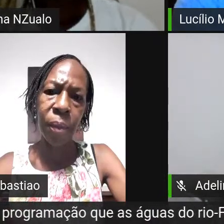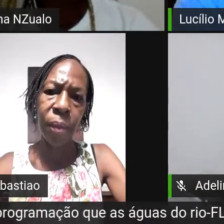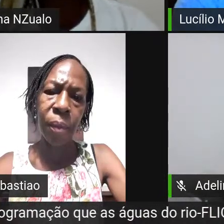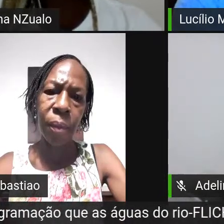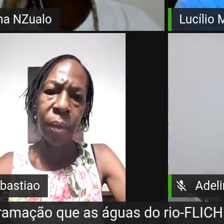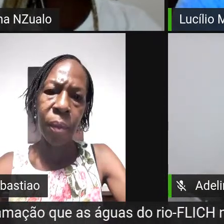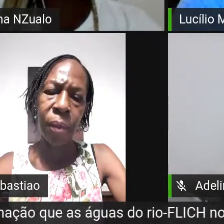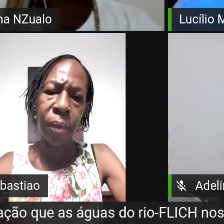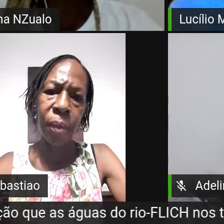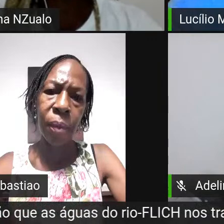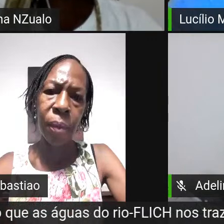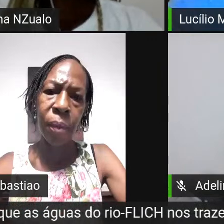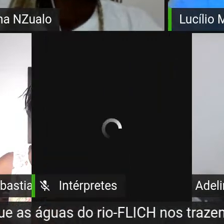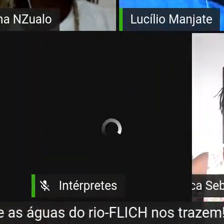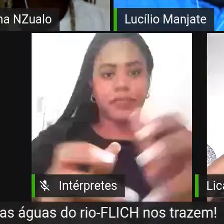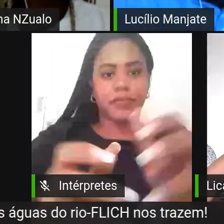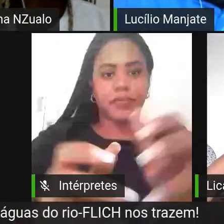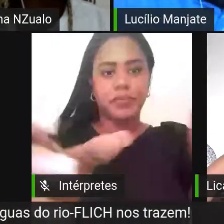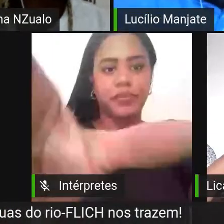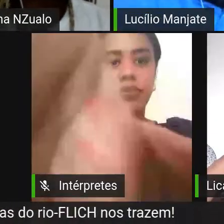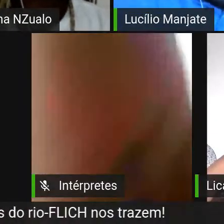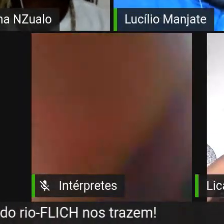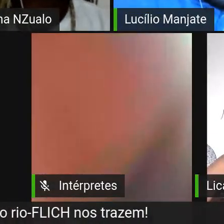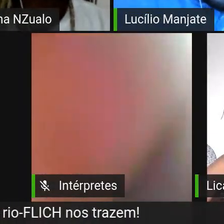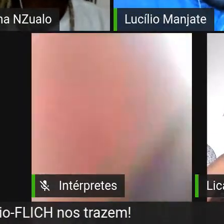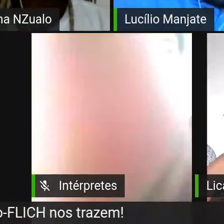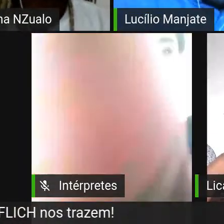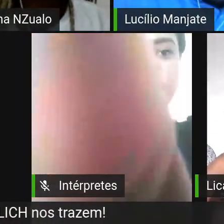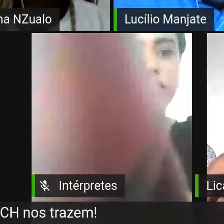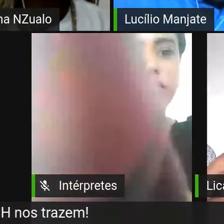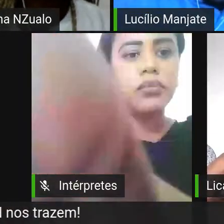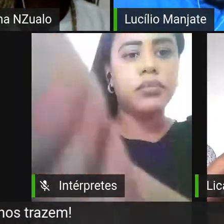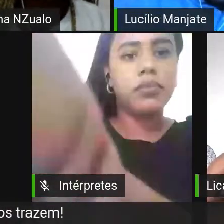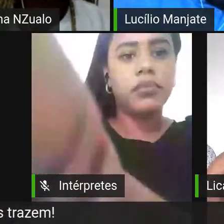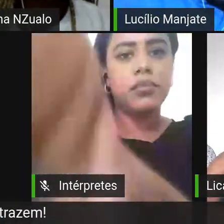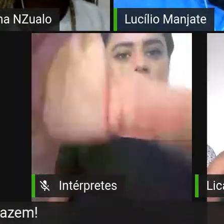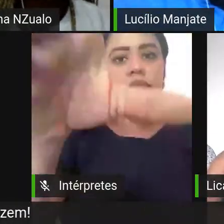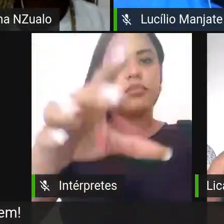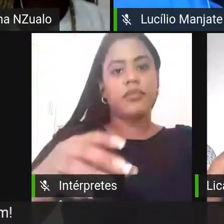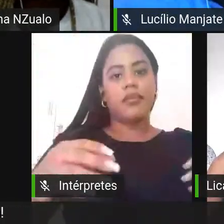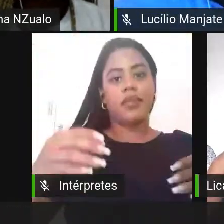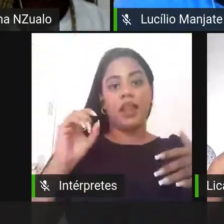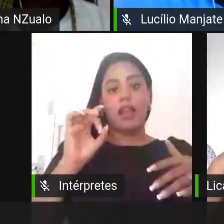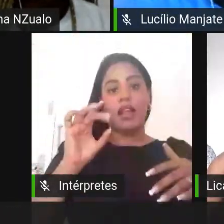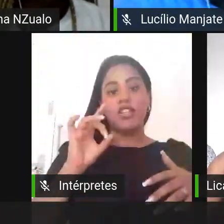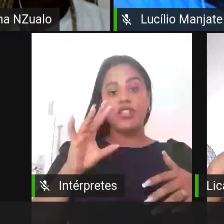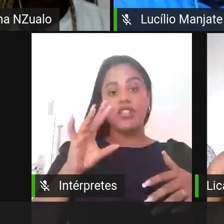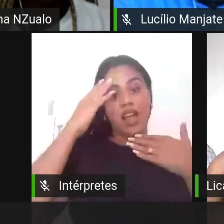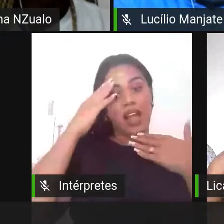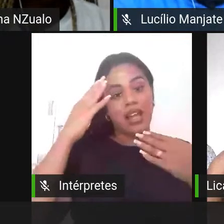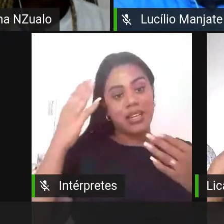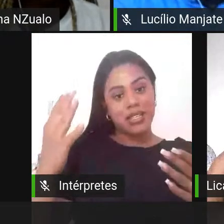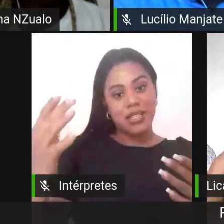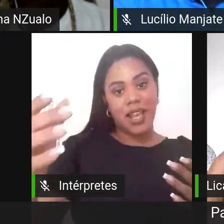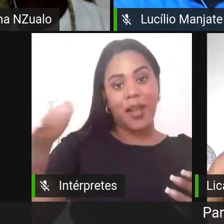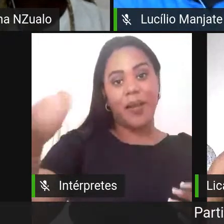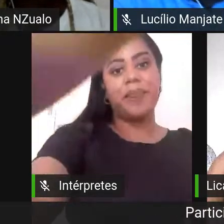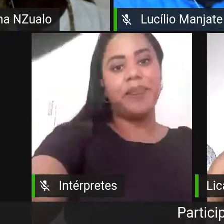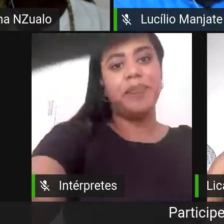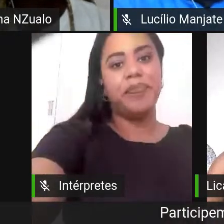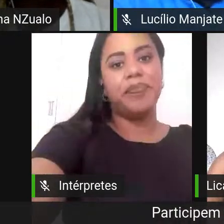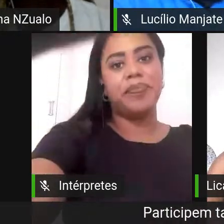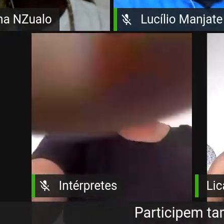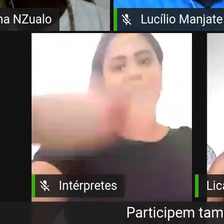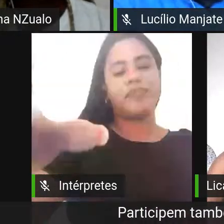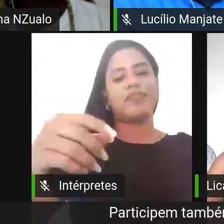Ainda não é o momento, já que então, pode. Tá bom, pronto. Então eu não tenho pergunta, até já. Alguém tem uma para colocar